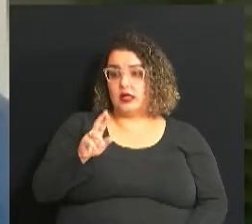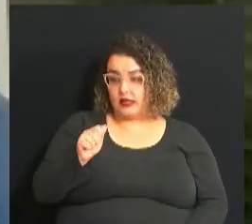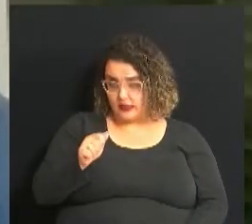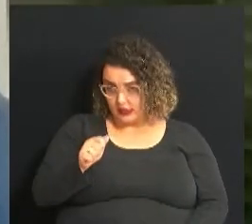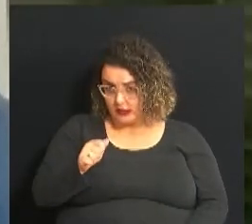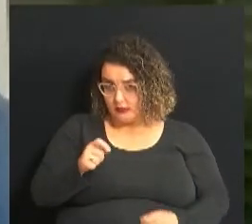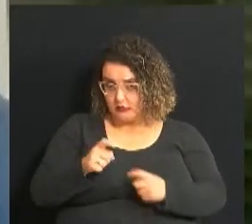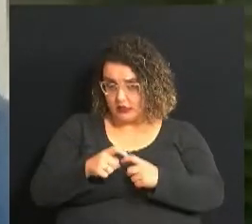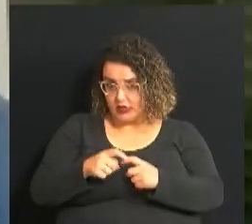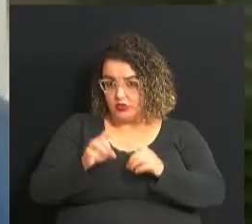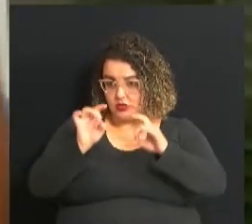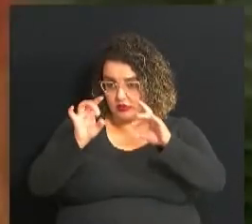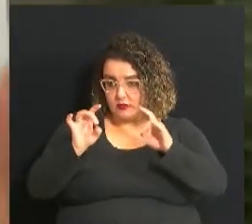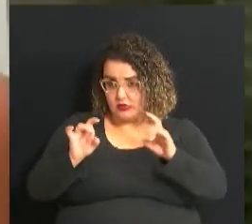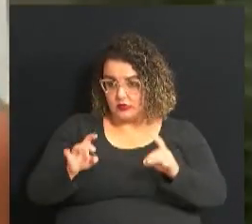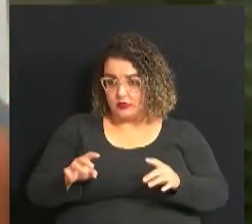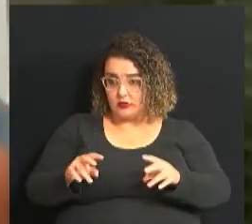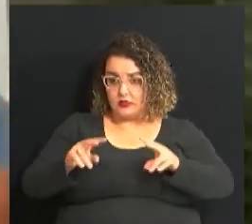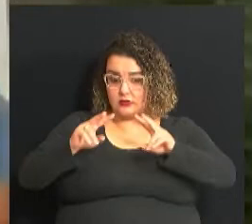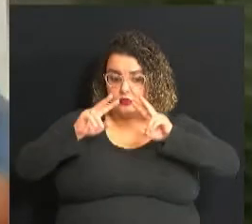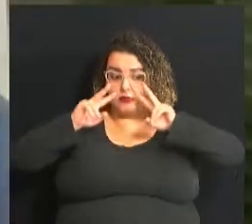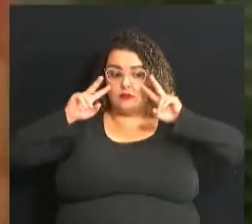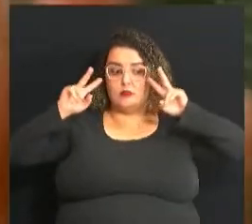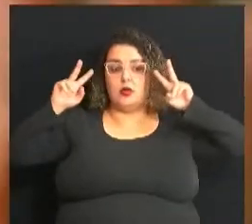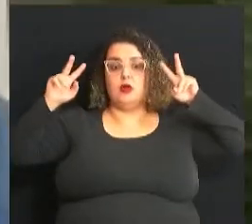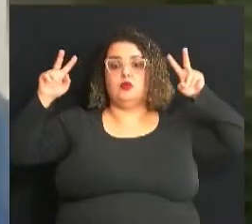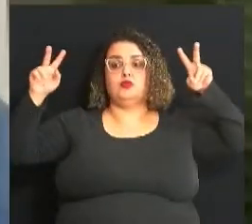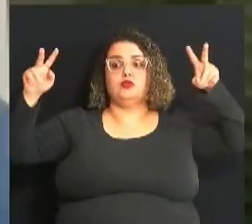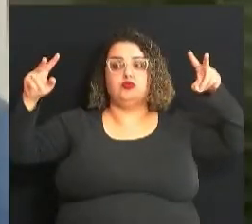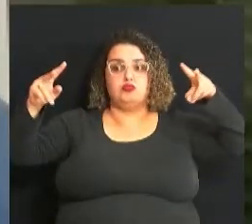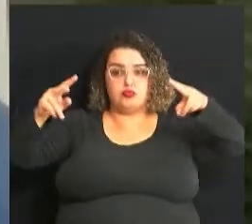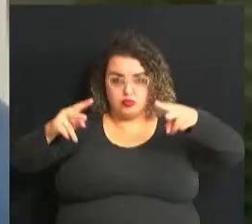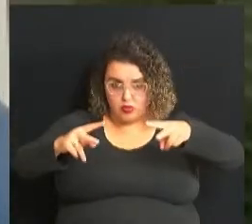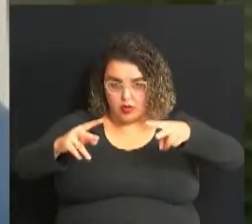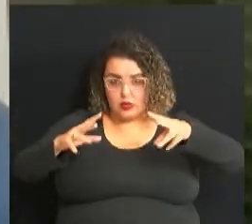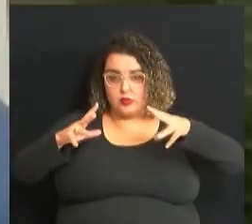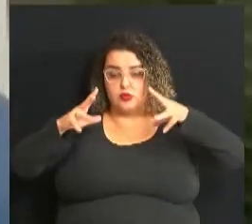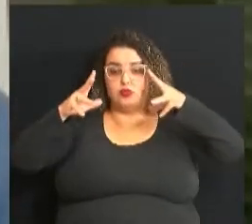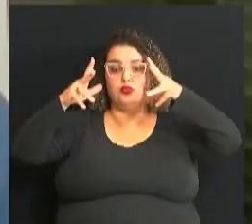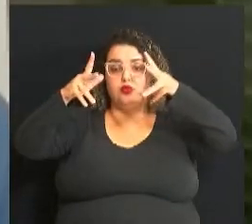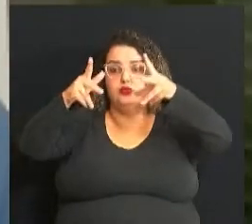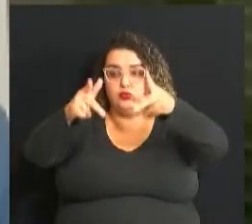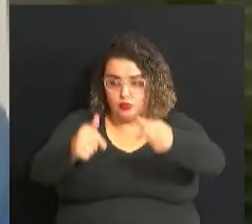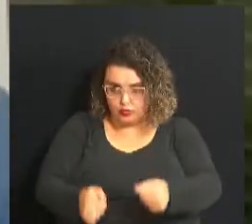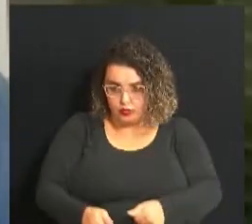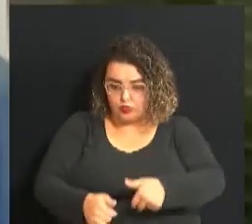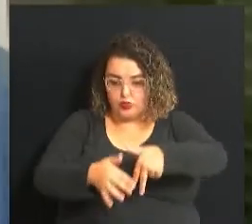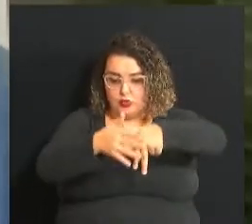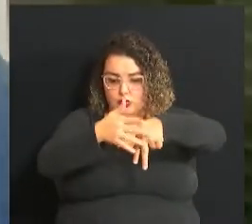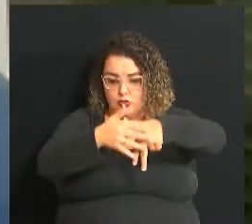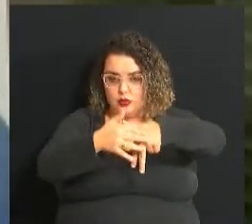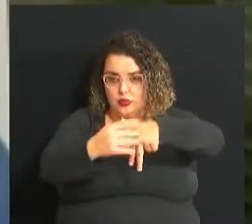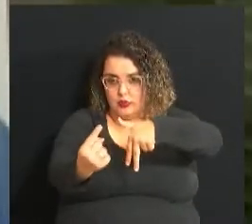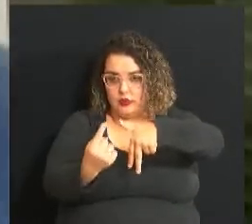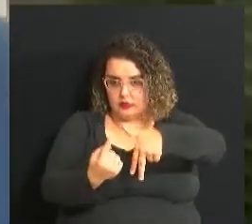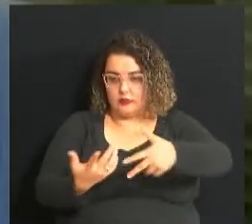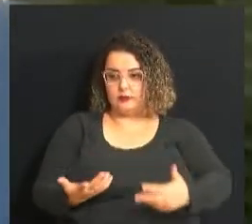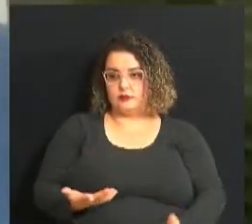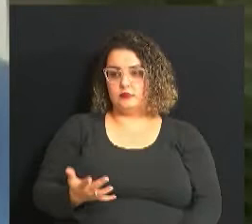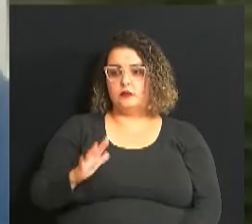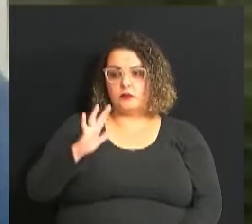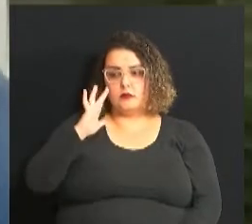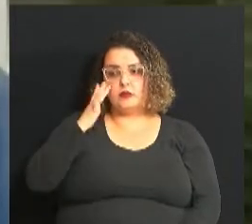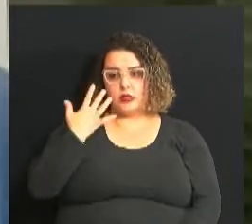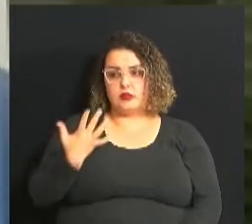que tem uma visão mais, digamos, geral do paciente quando é procurado. Mas eu acho que